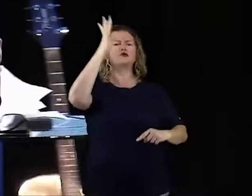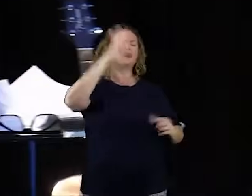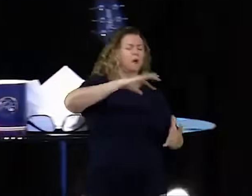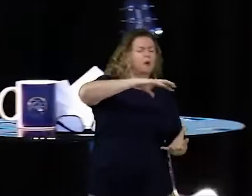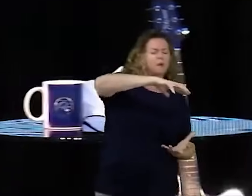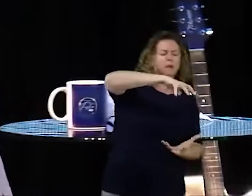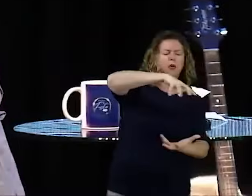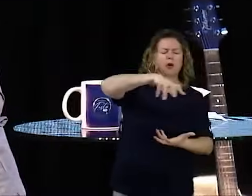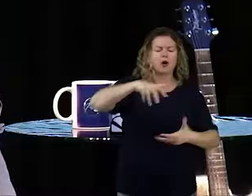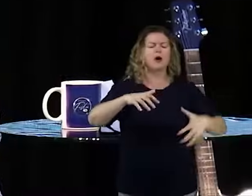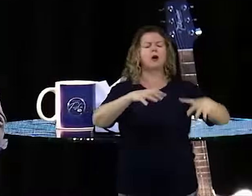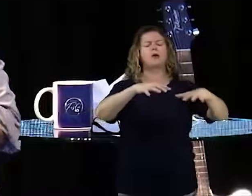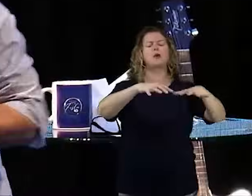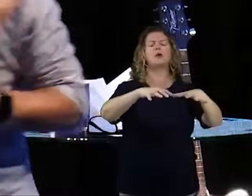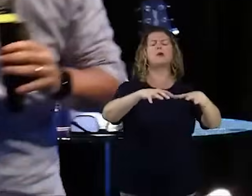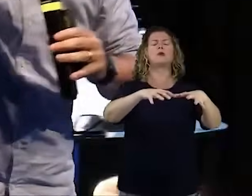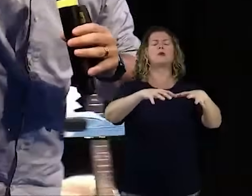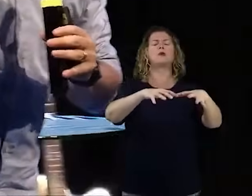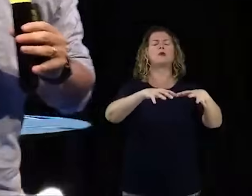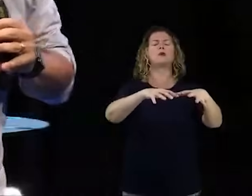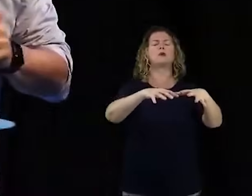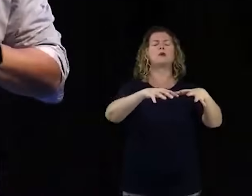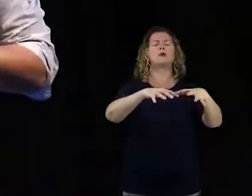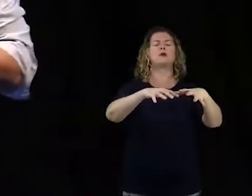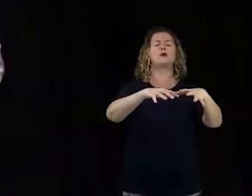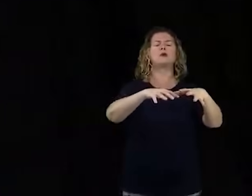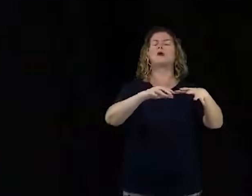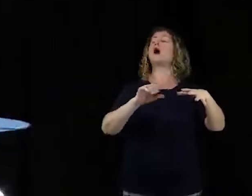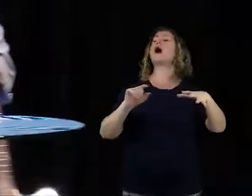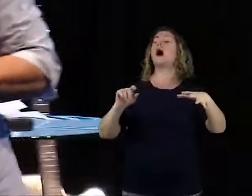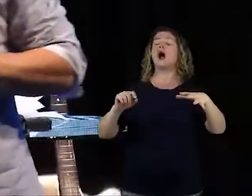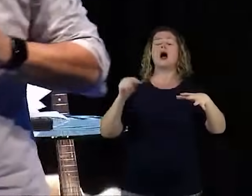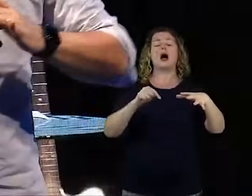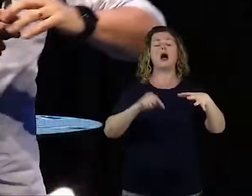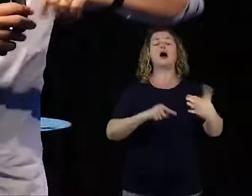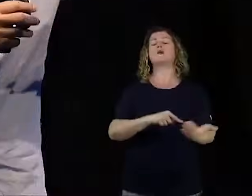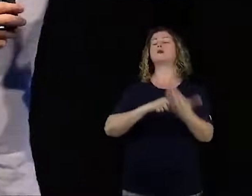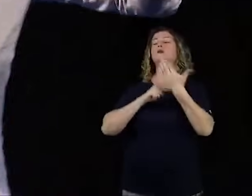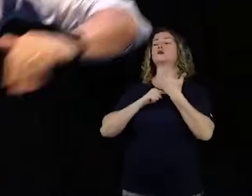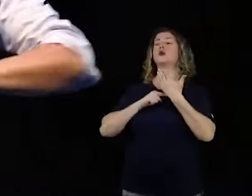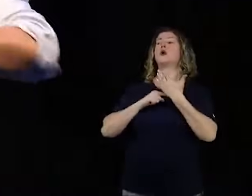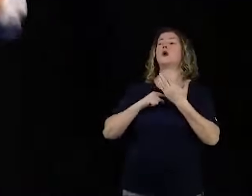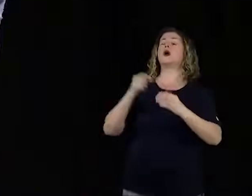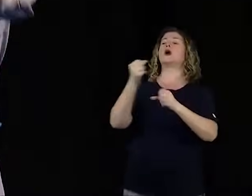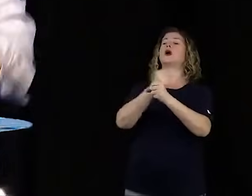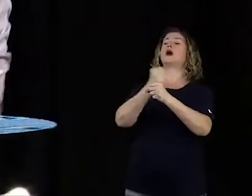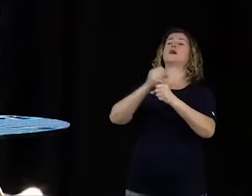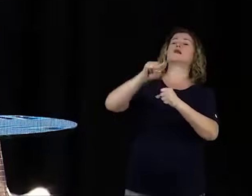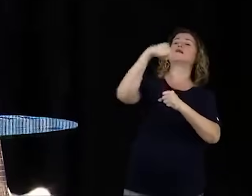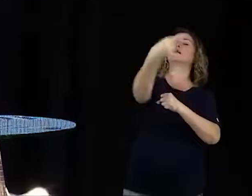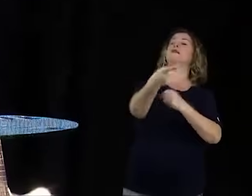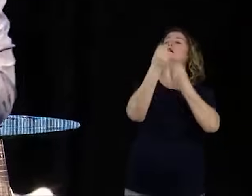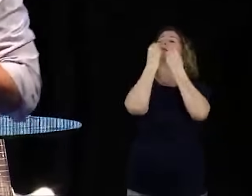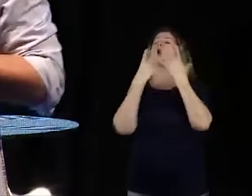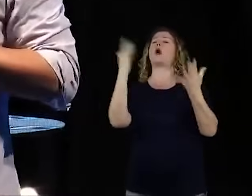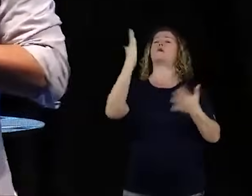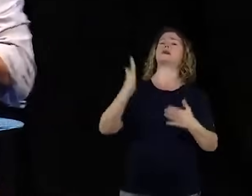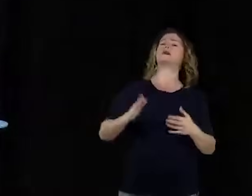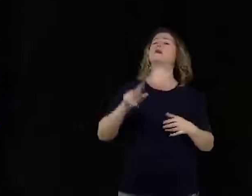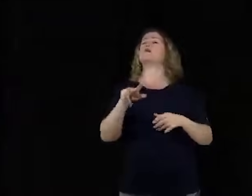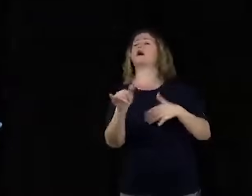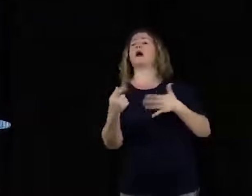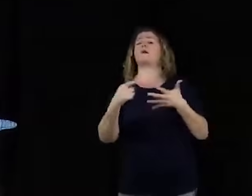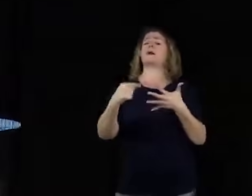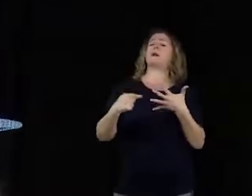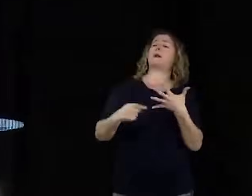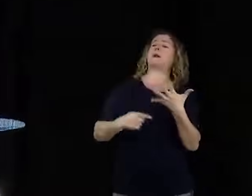quem o que 2020 revela para nós vamos ter um ano bom vamos ter um ano de o Brasil vai isso o Brasil vai aquilo